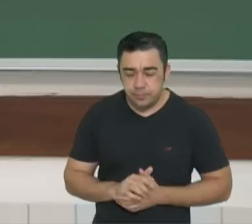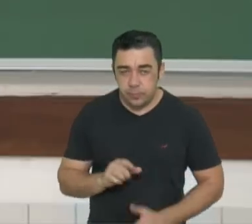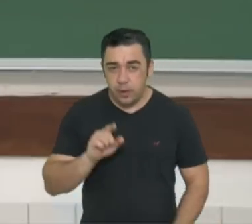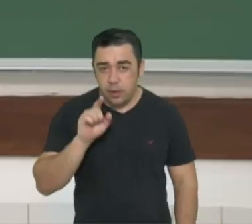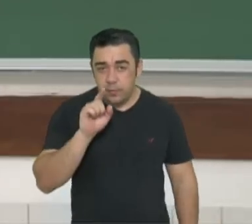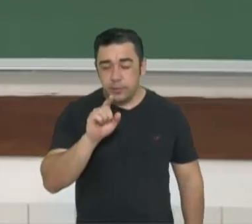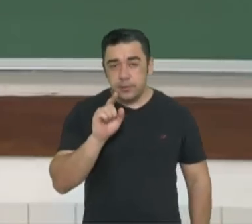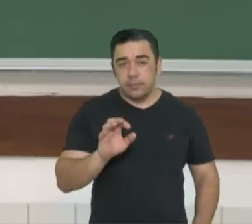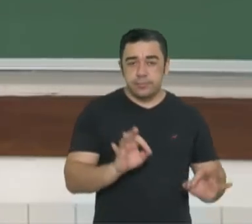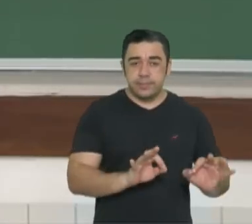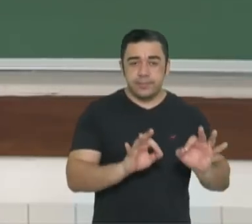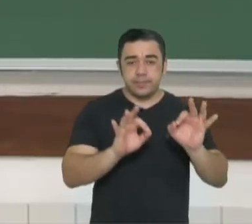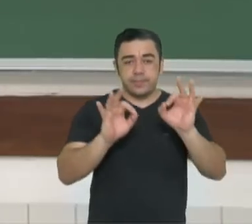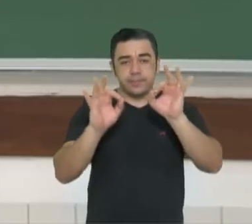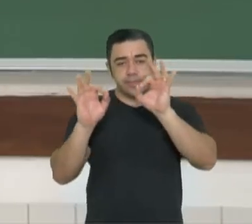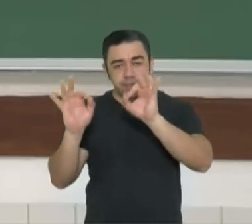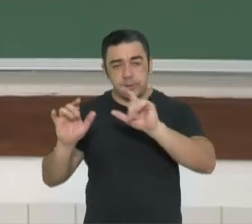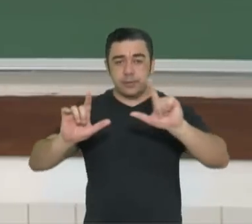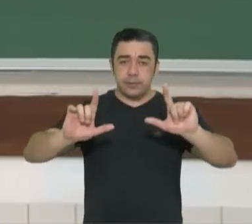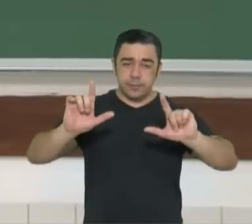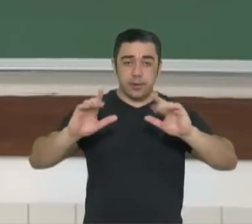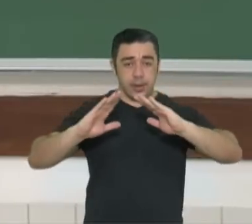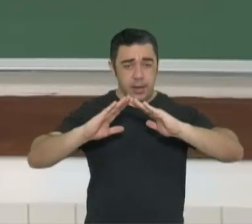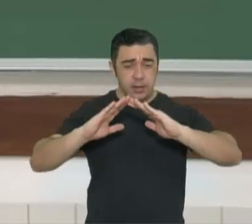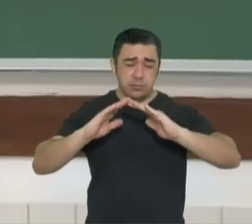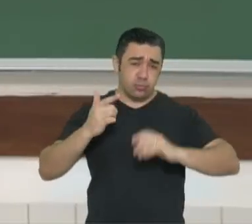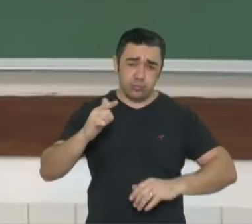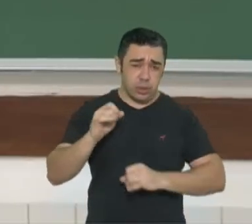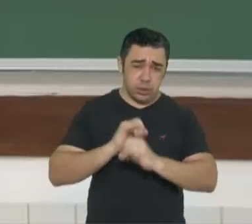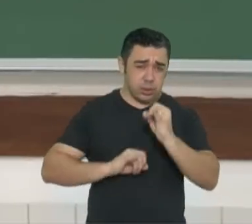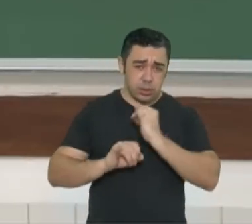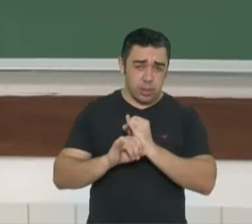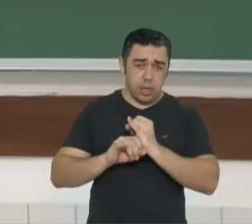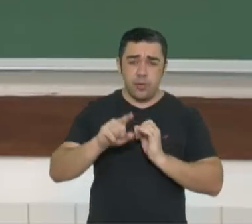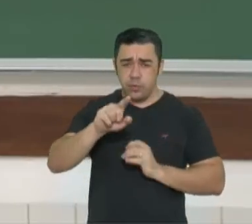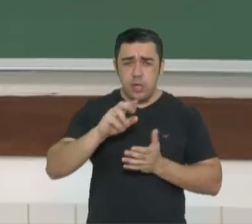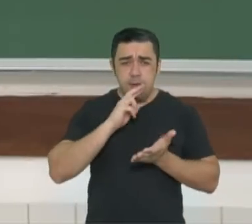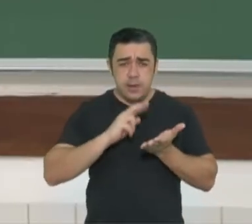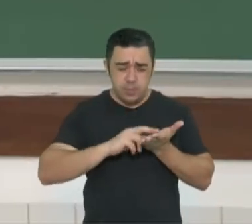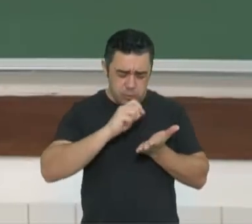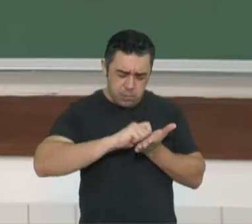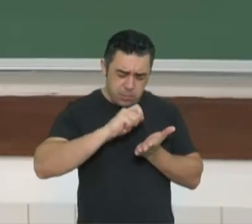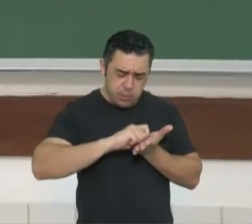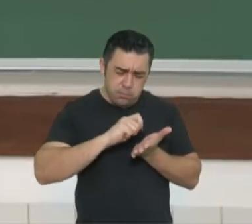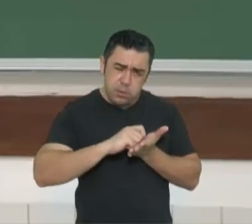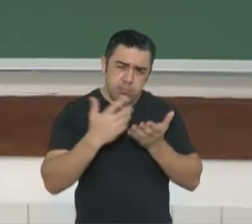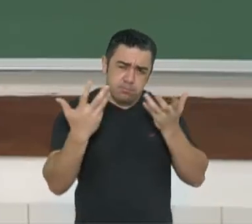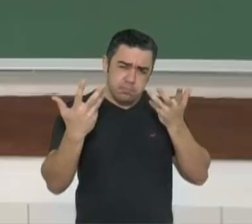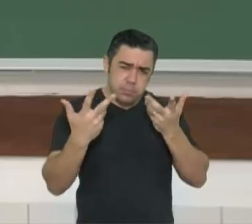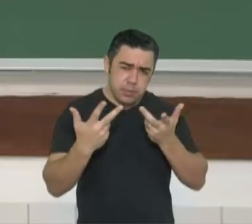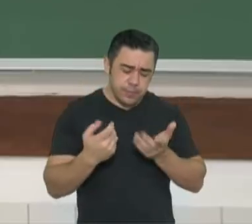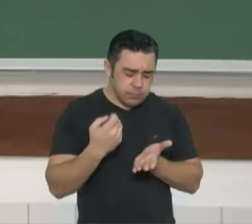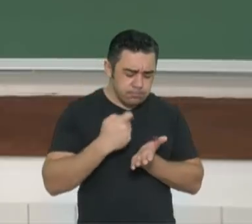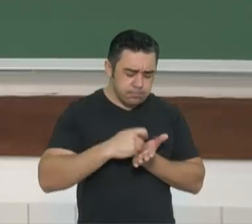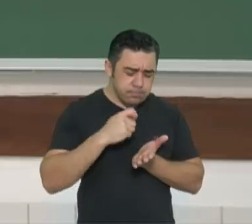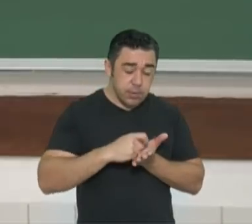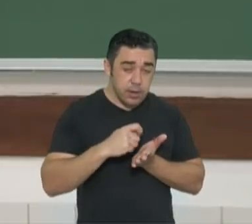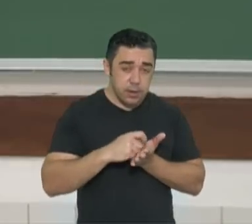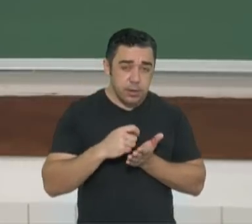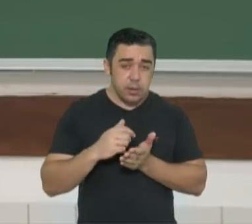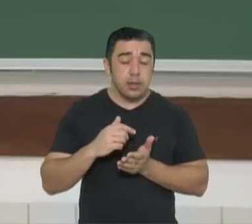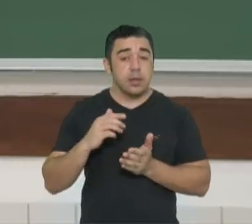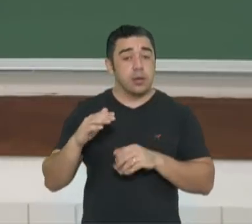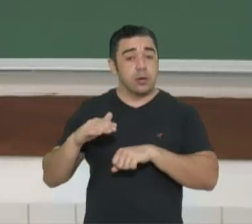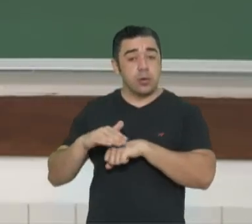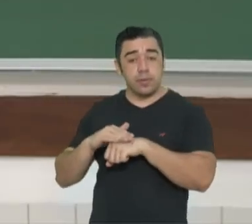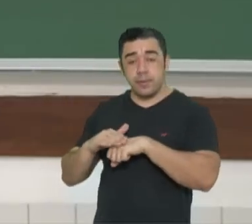que responde os exercícios pela televisão, lembre-se de fazer com capricho, carinho, dedicação, como você sempre faz, e